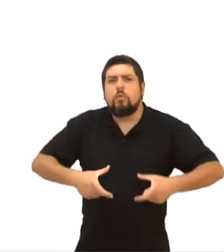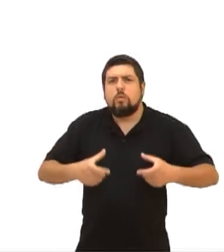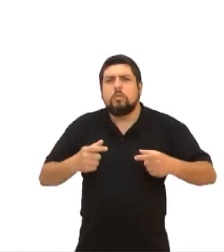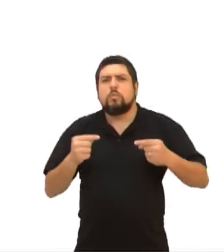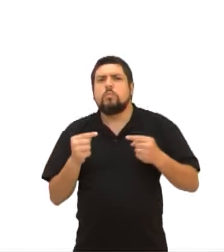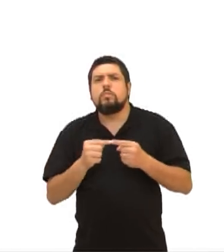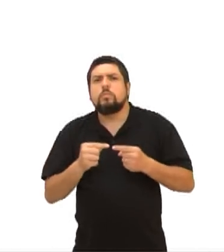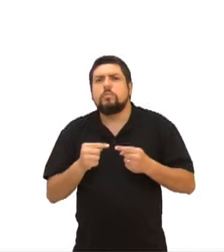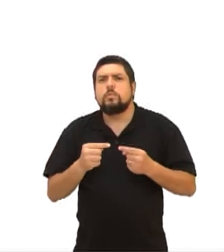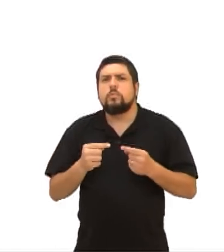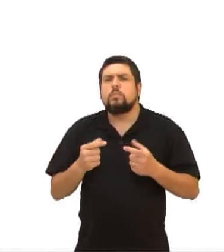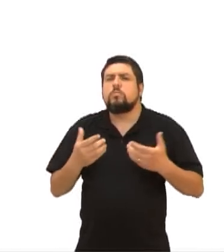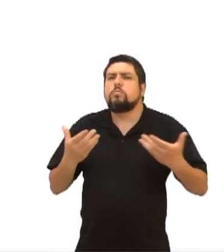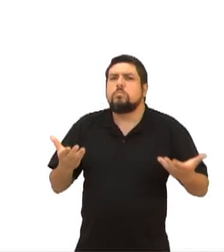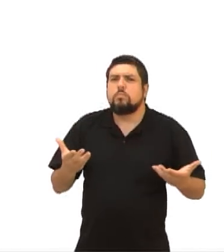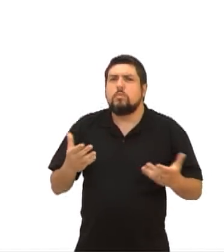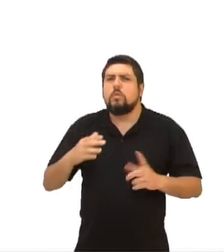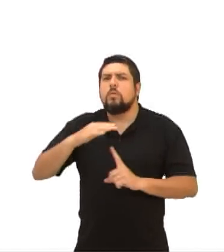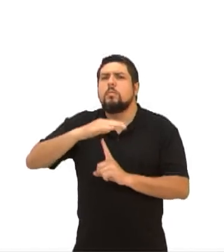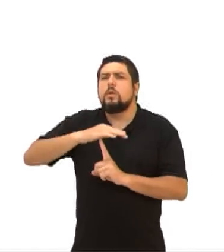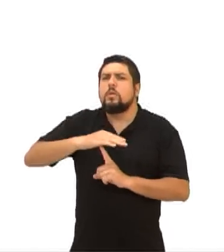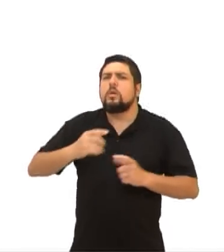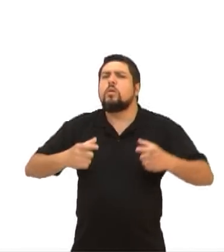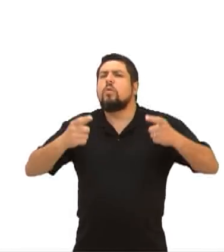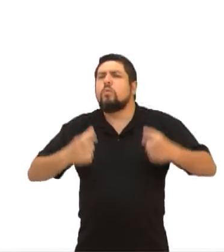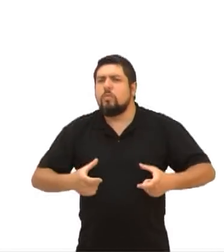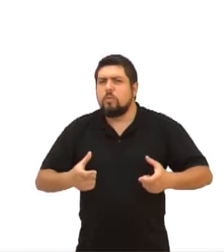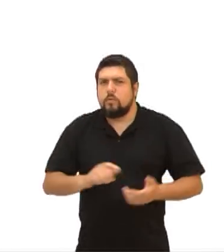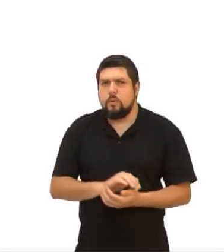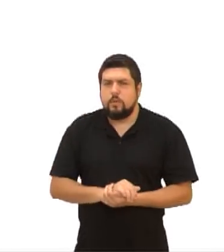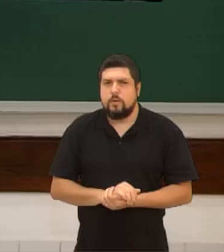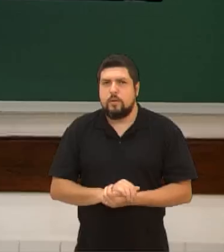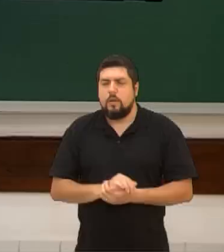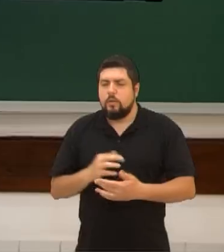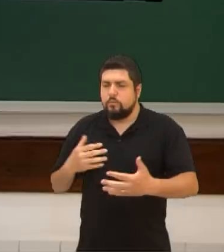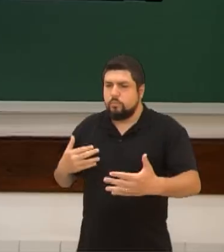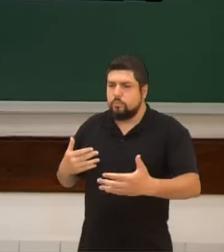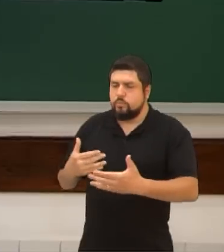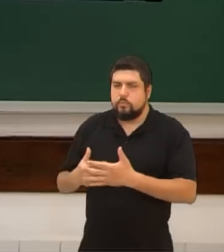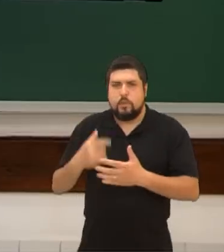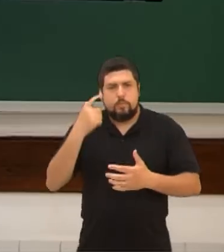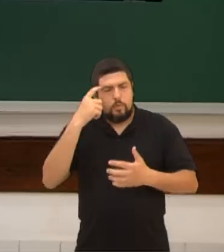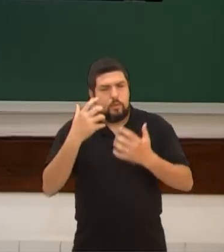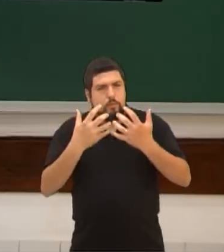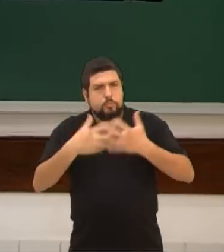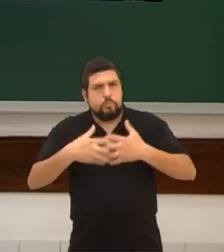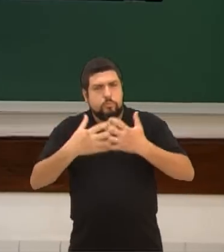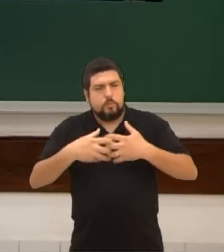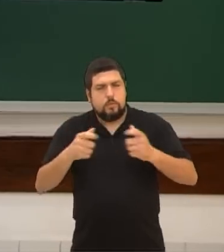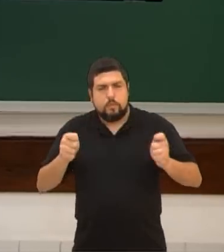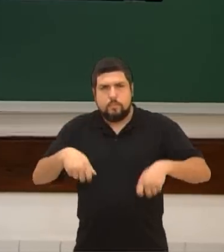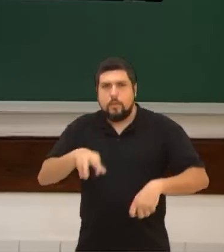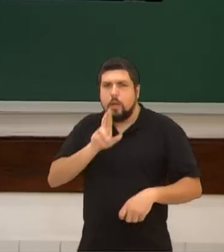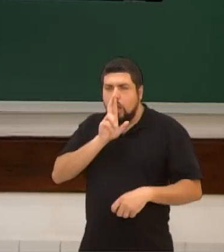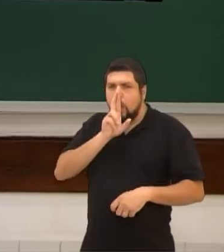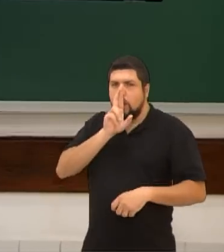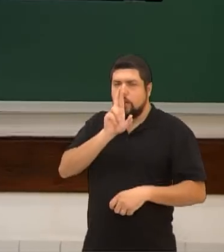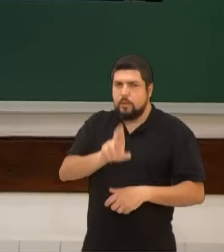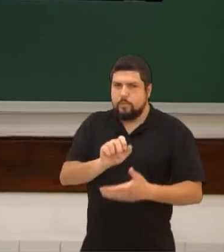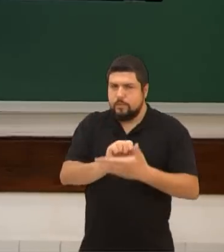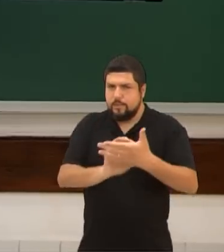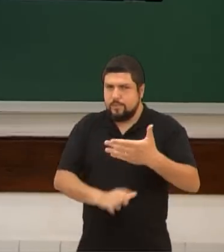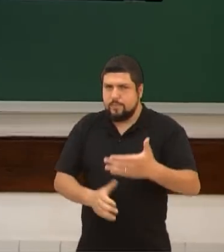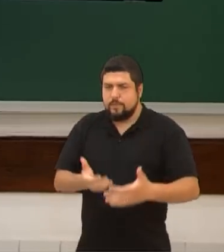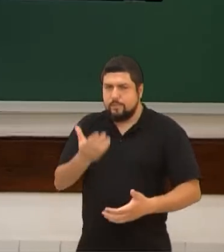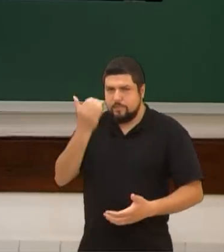produção cafeeira? Vamos pensar um pouquinho, refletir sobre o que a gente viu até agora e eu tenho certeza que você consegue responder esse exercício.